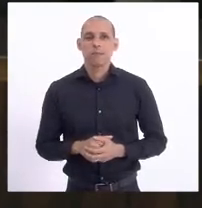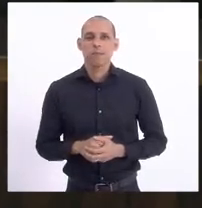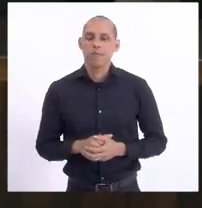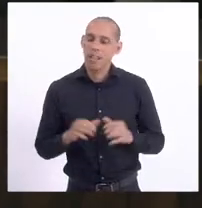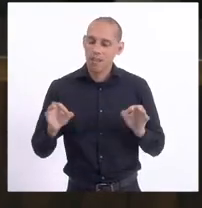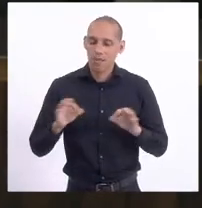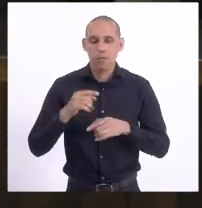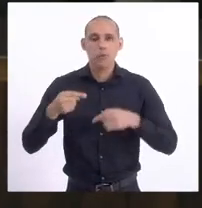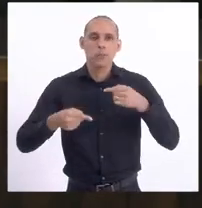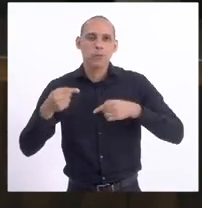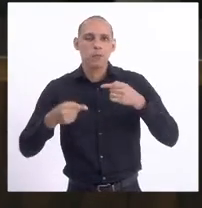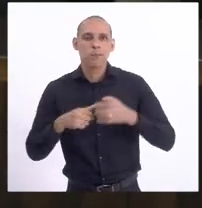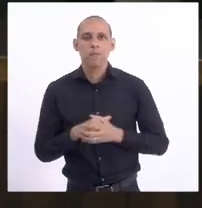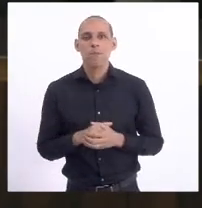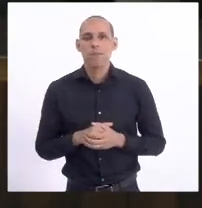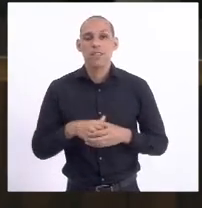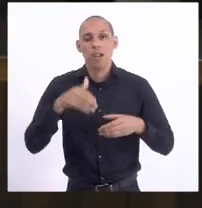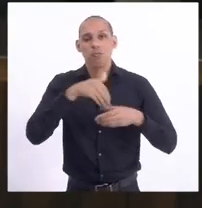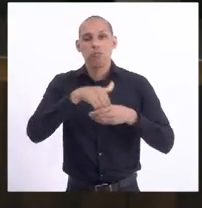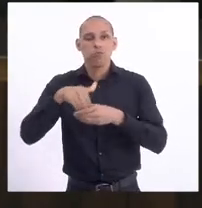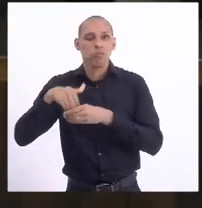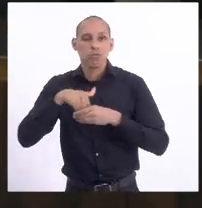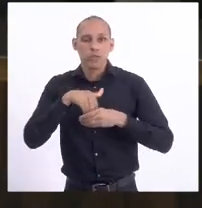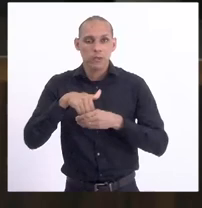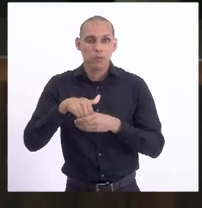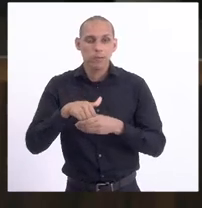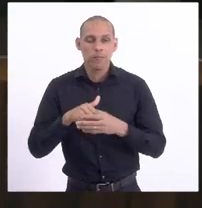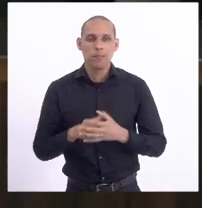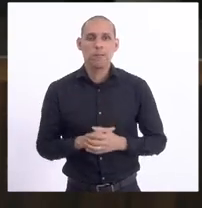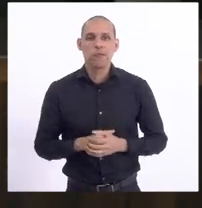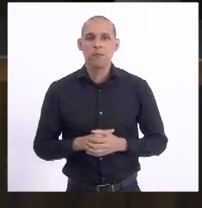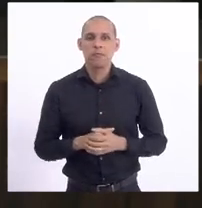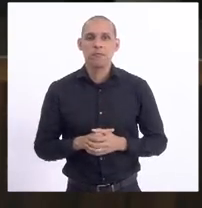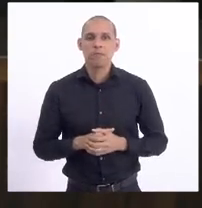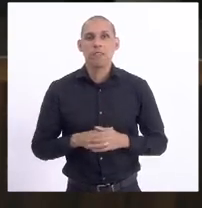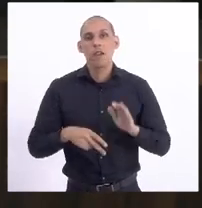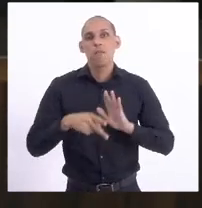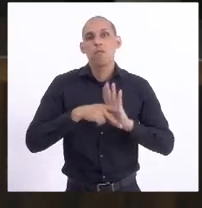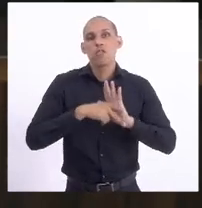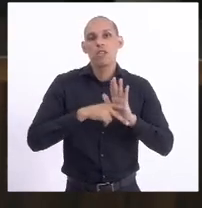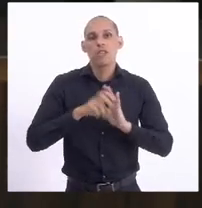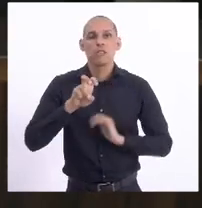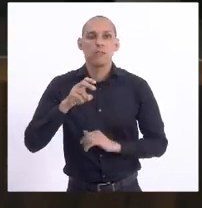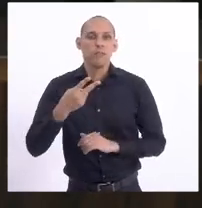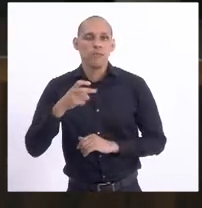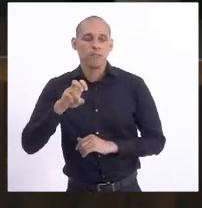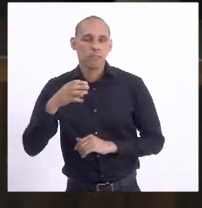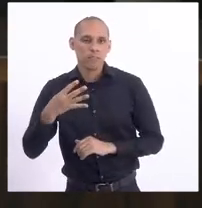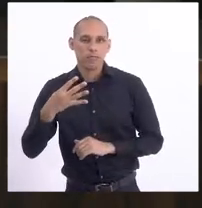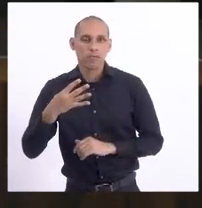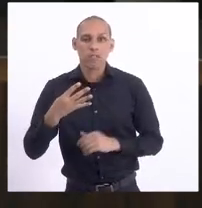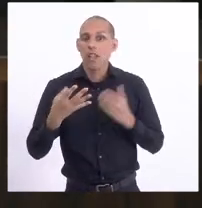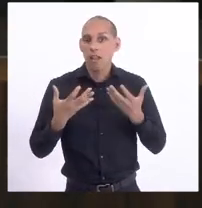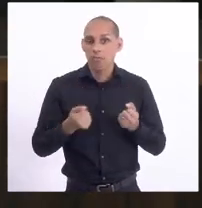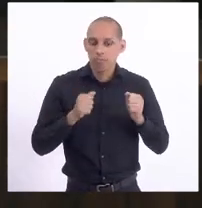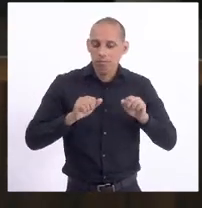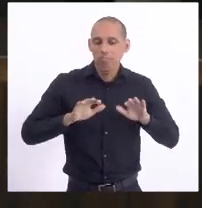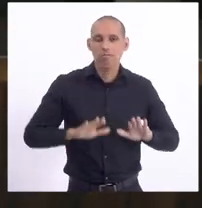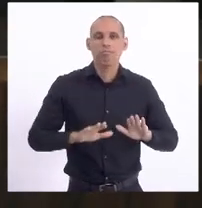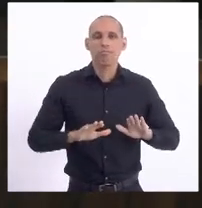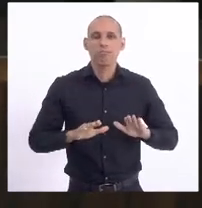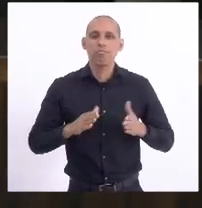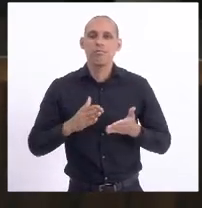encerrada a discussão. Em votação, projeto de lei 5254. Os senhores que aprovam, permaneçam como